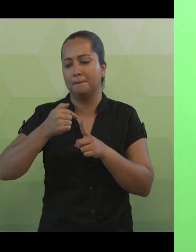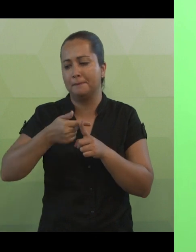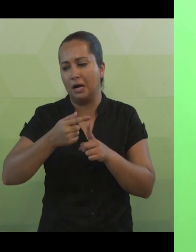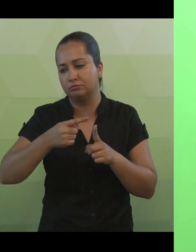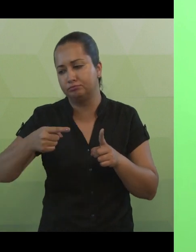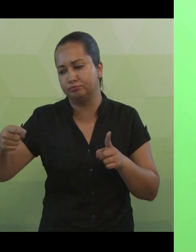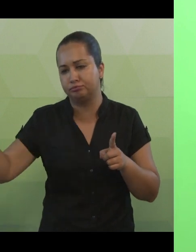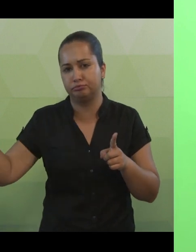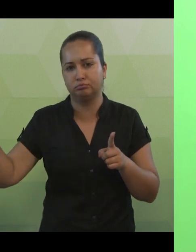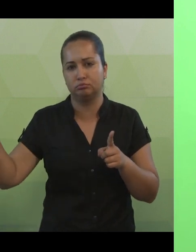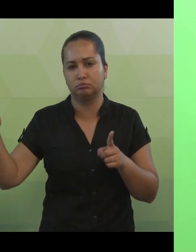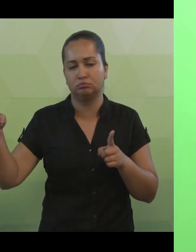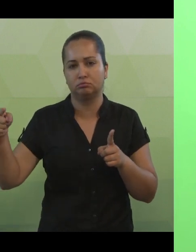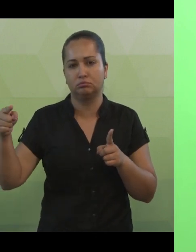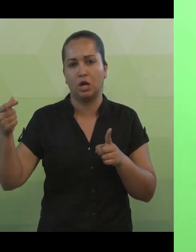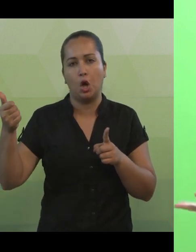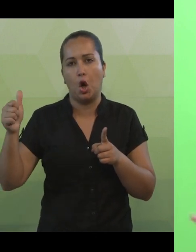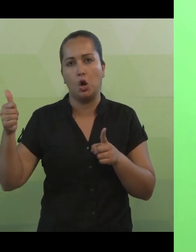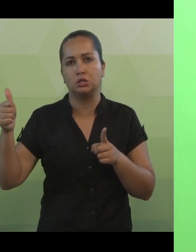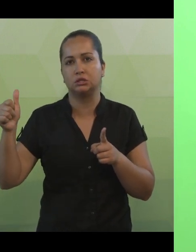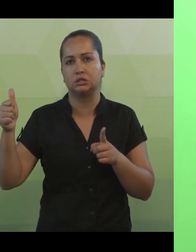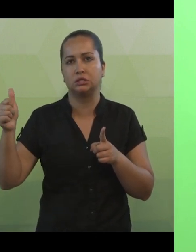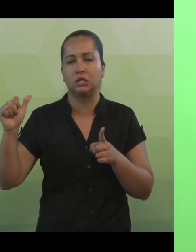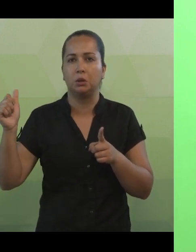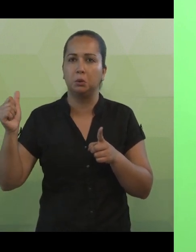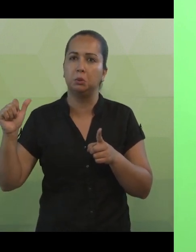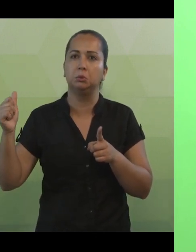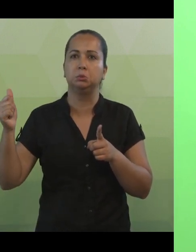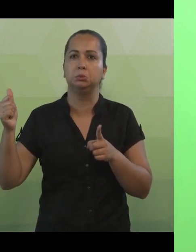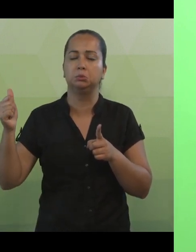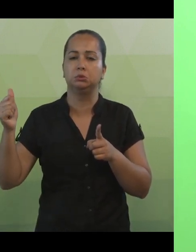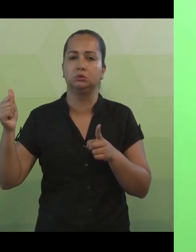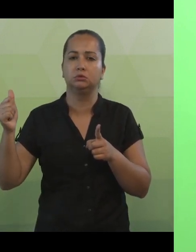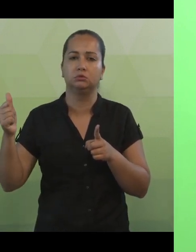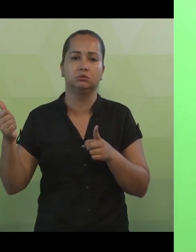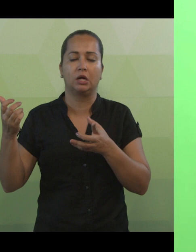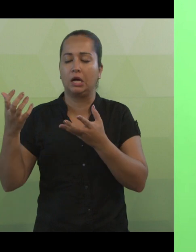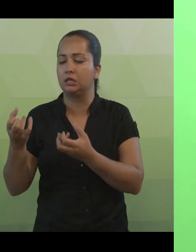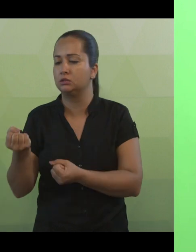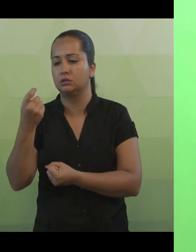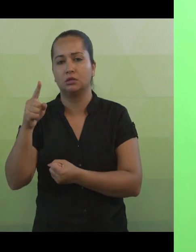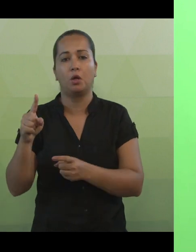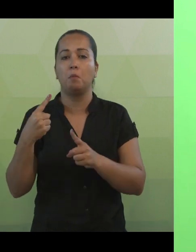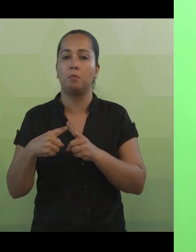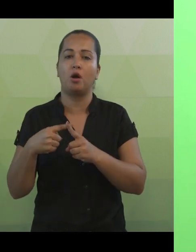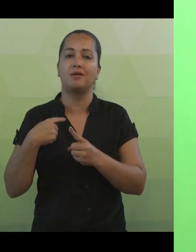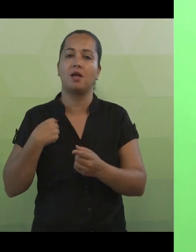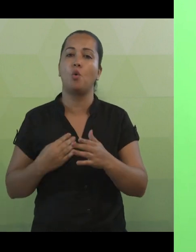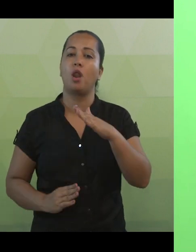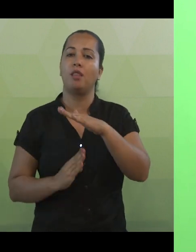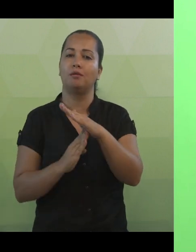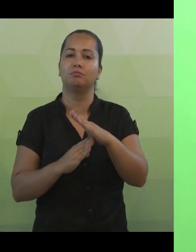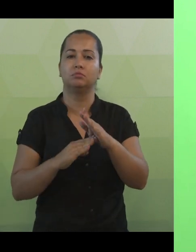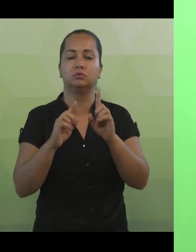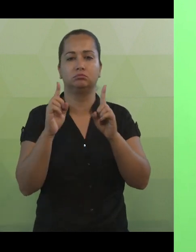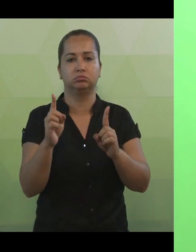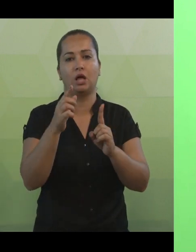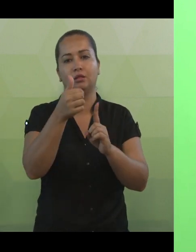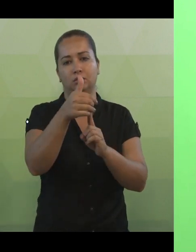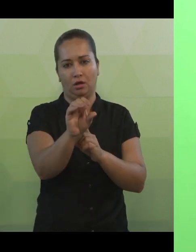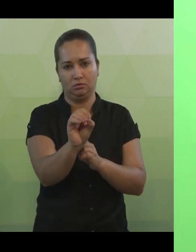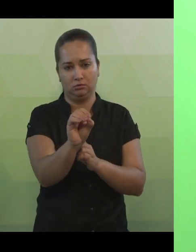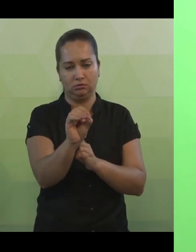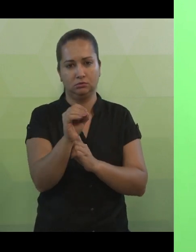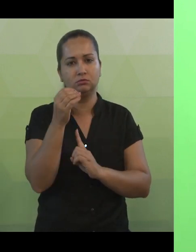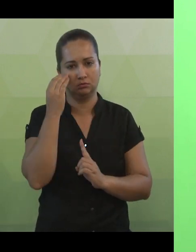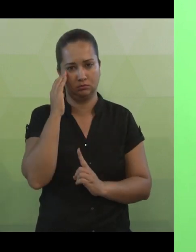bits. Ou seja, se eu colocar lá 11 dados, 11 caracteres, ele não vai aceitar, porque o tamanho é limitado ao tamanho 10. Isso é